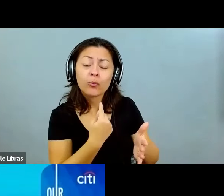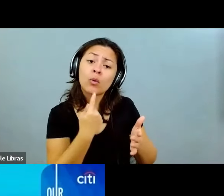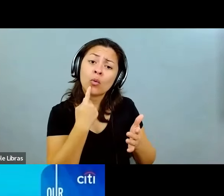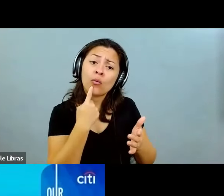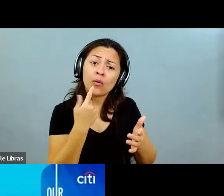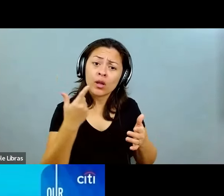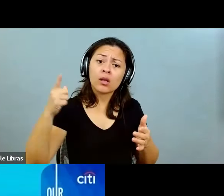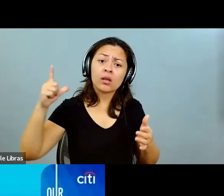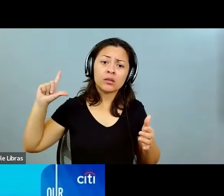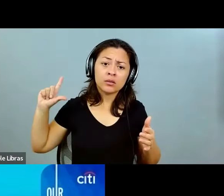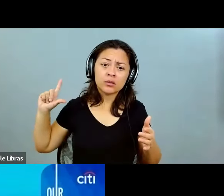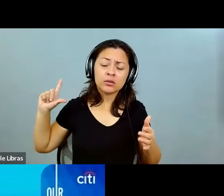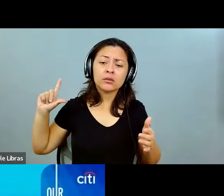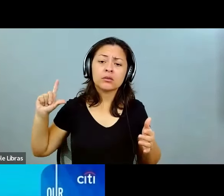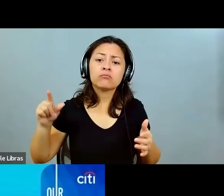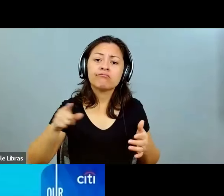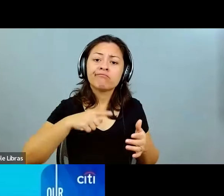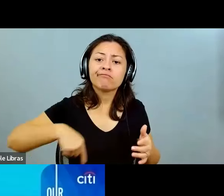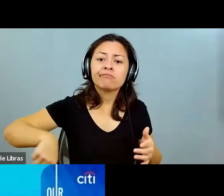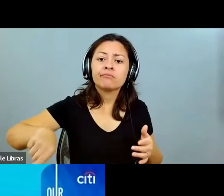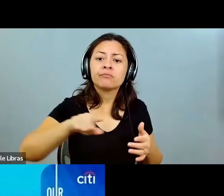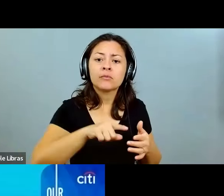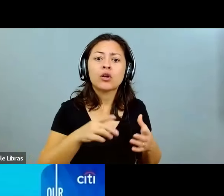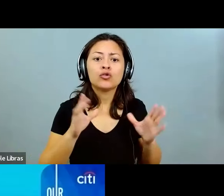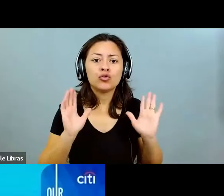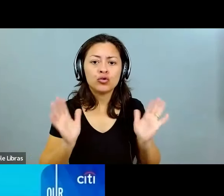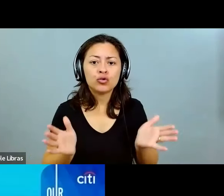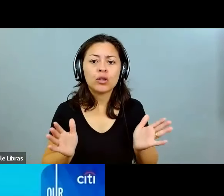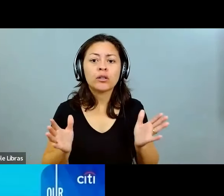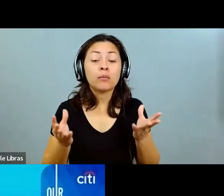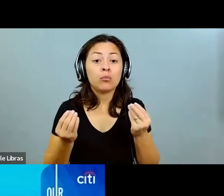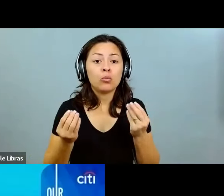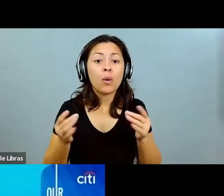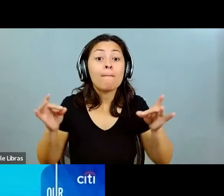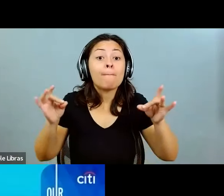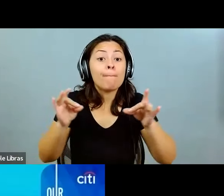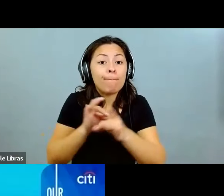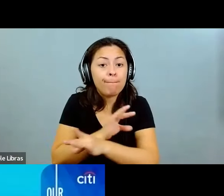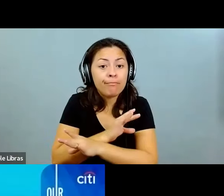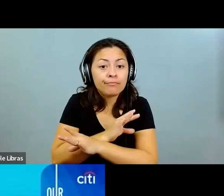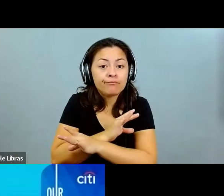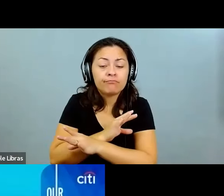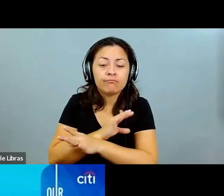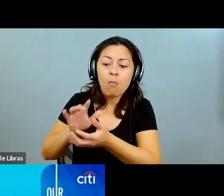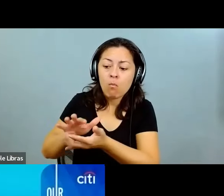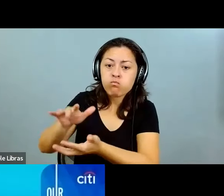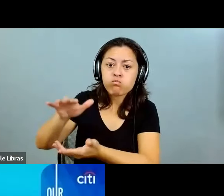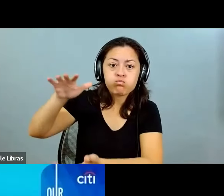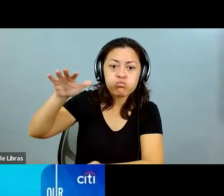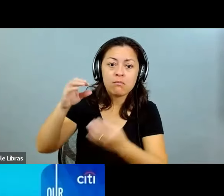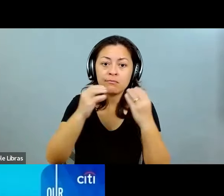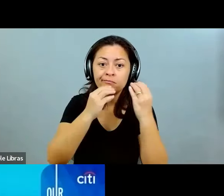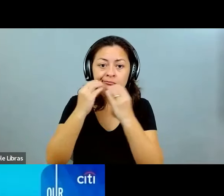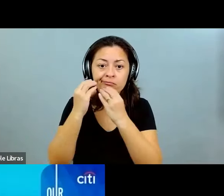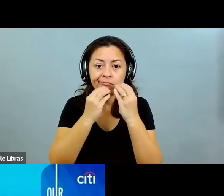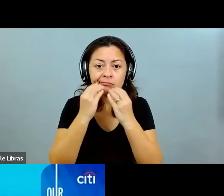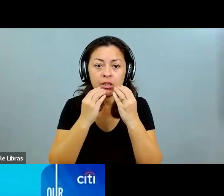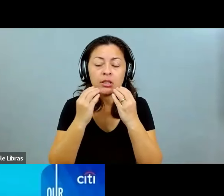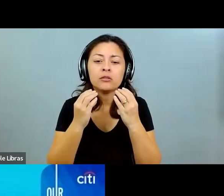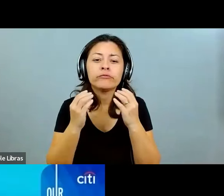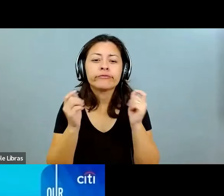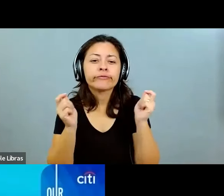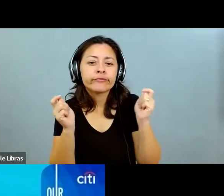né a gente tá com um montante fixado o o saldo a gente nesse momento agora a tem uma